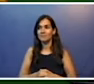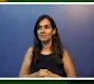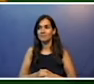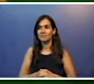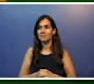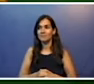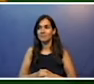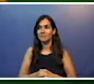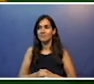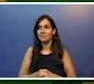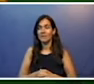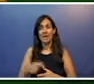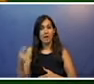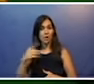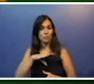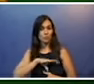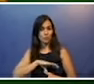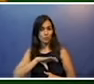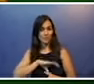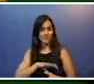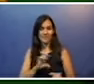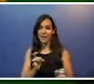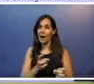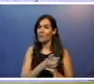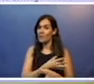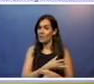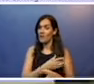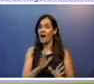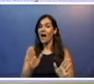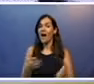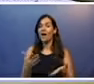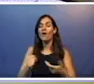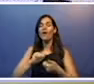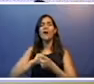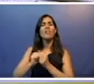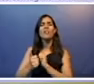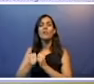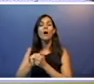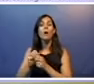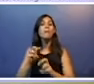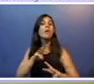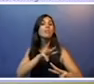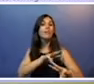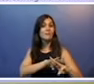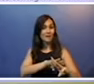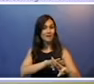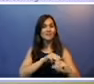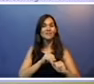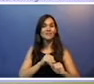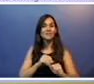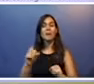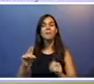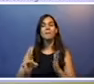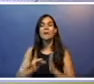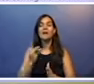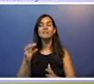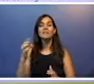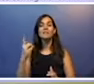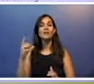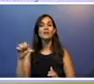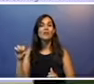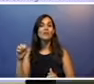Essa daqui foi a nossa aula de português. Agora nós vamos para a aula de matemática. Unidade 39, página